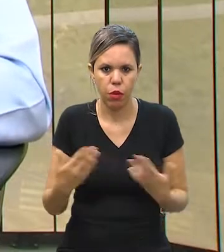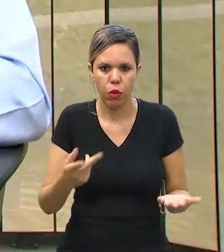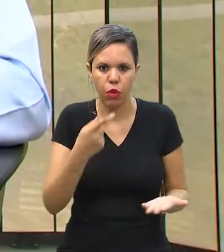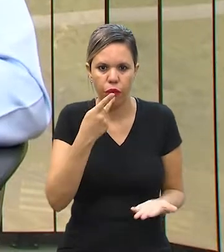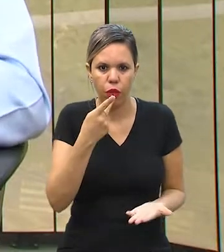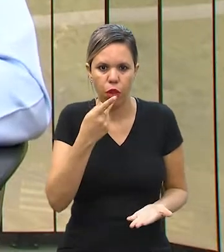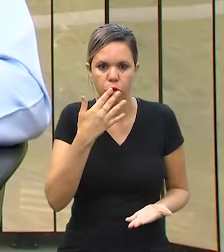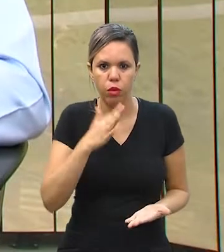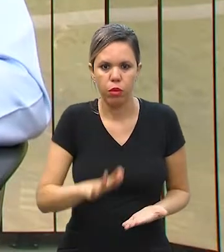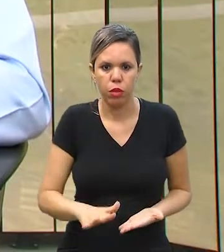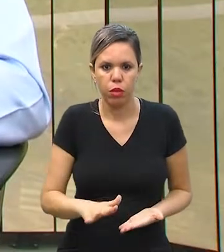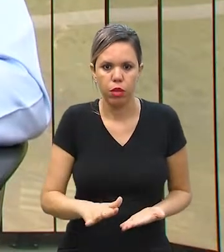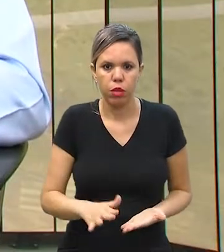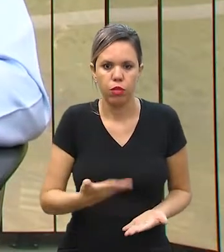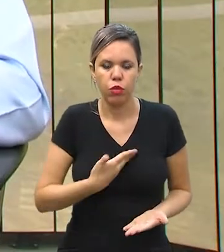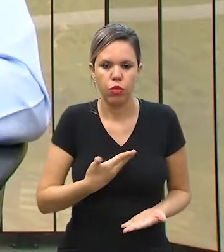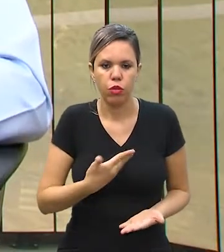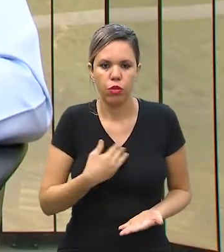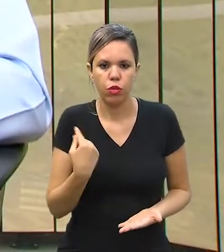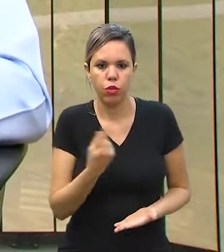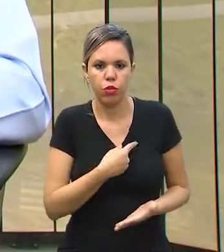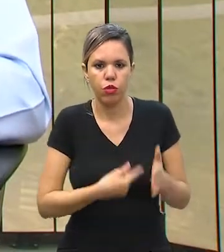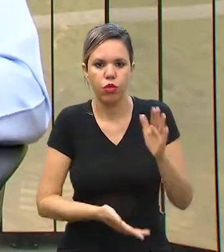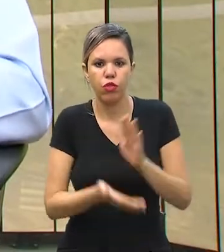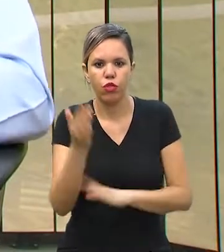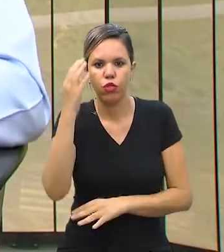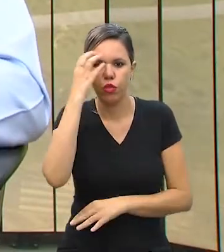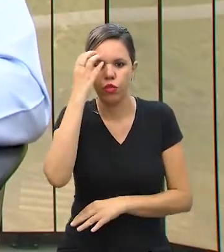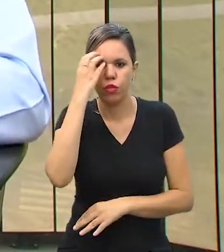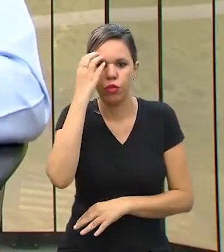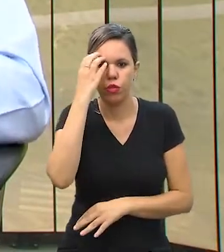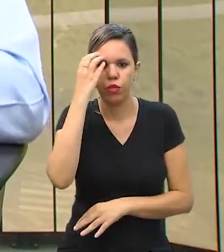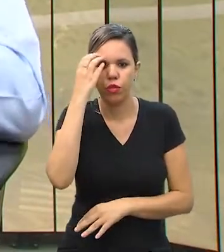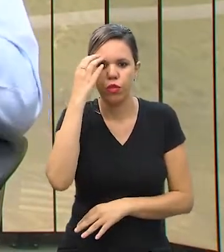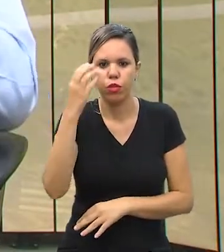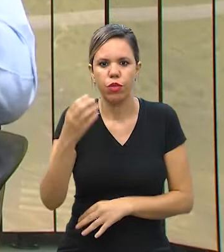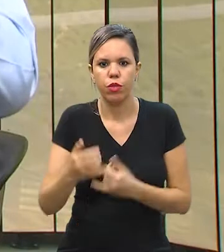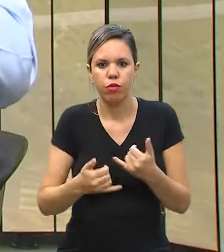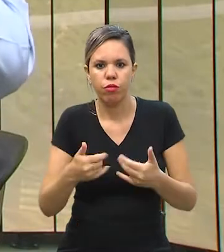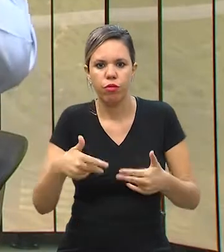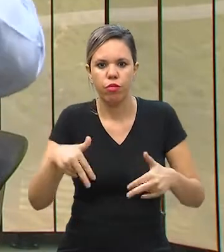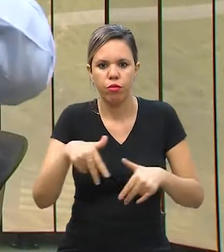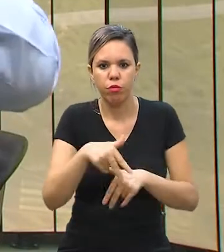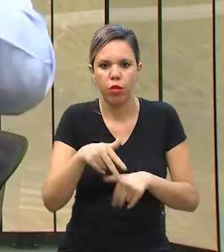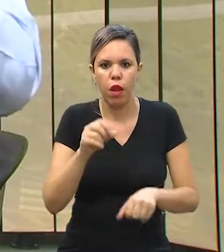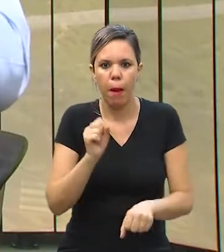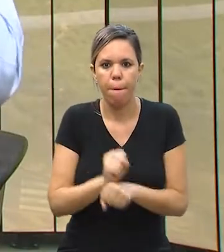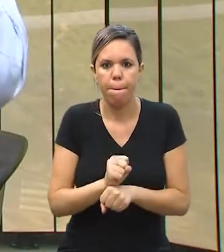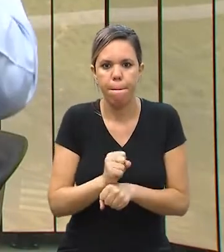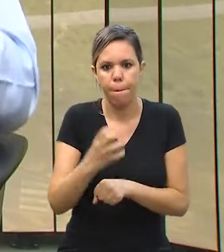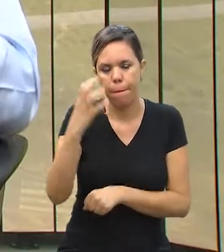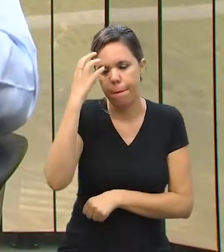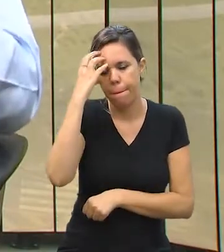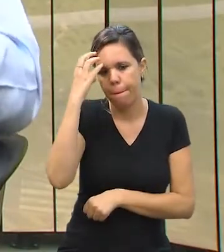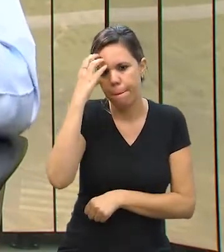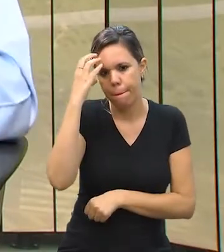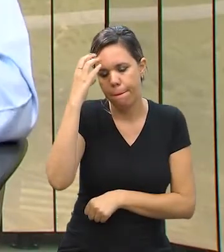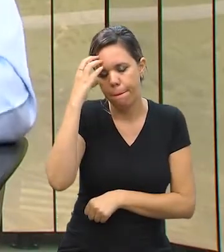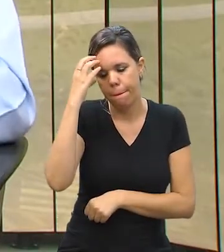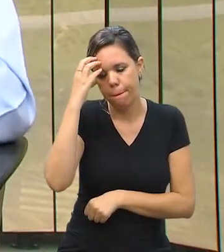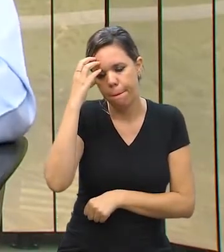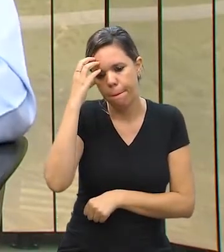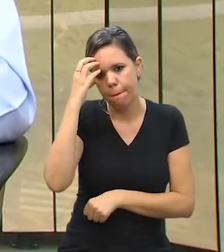a gente pegava os amigos, a gente ia lá pro Taquaral, dava lá no Taquaral, parava lá naquela concha, ficava lá naquela época